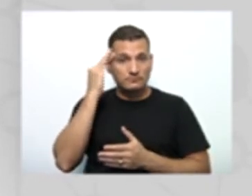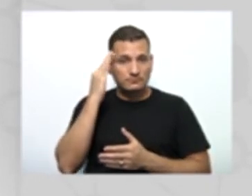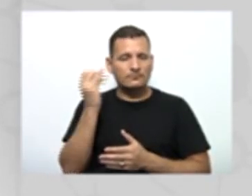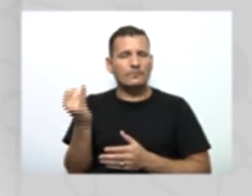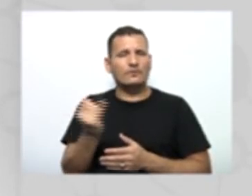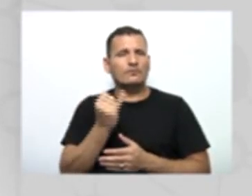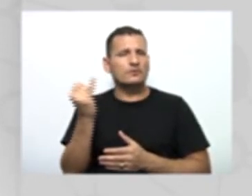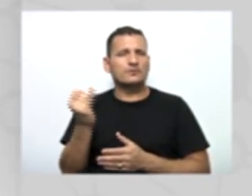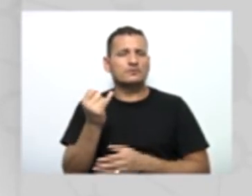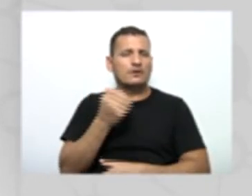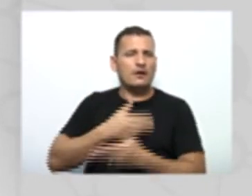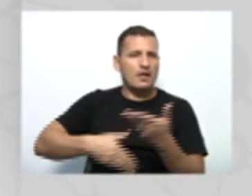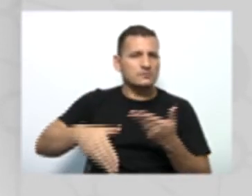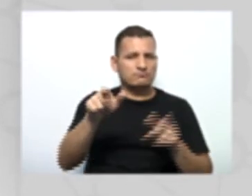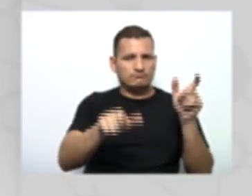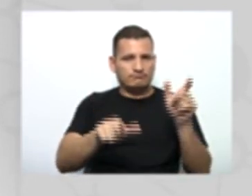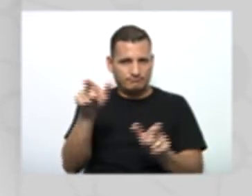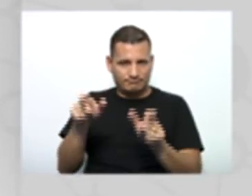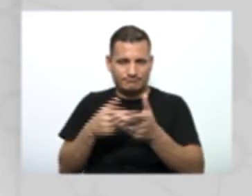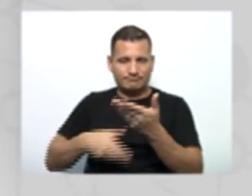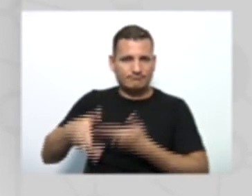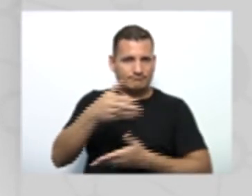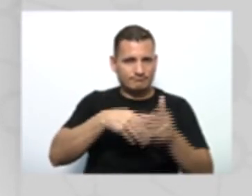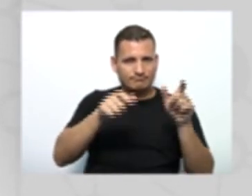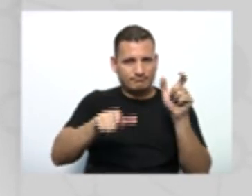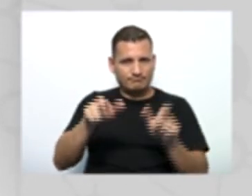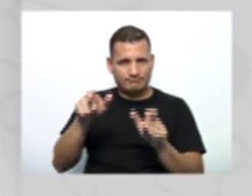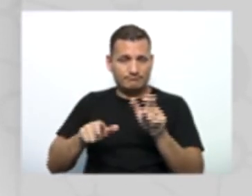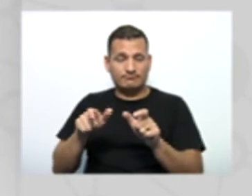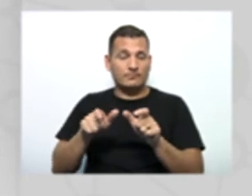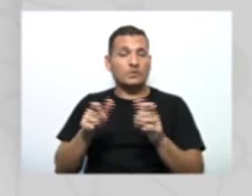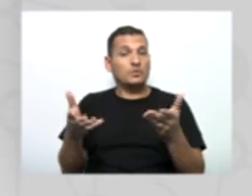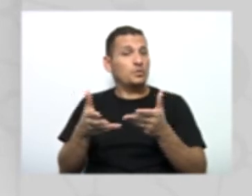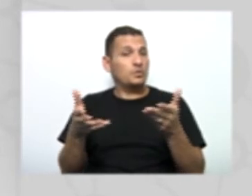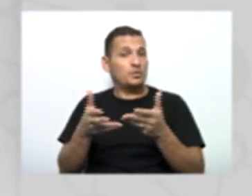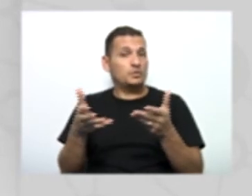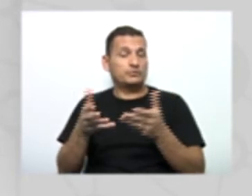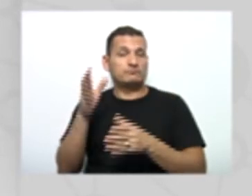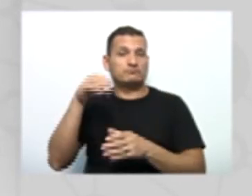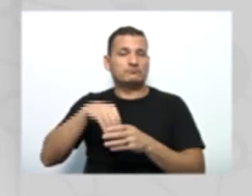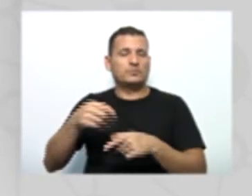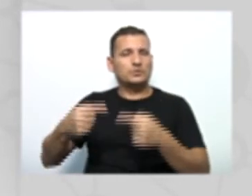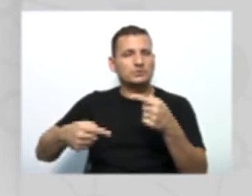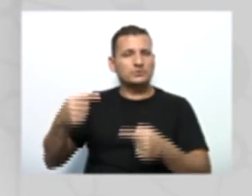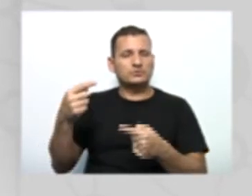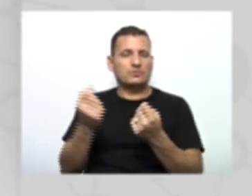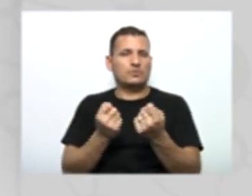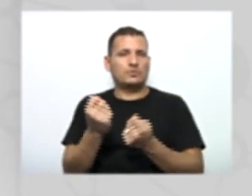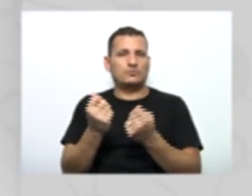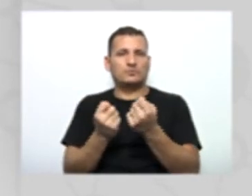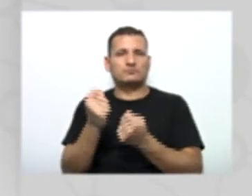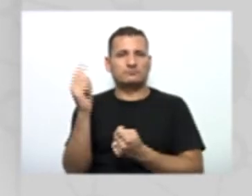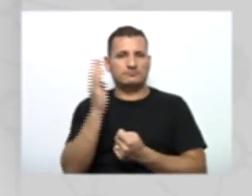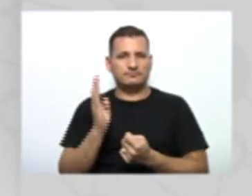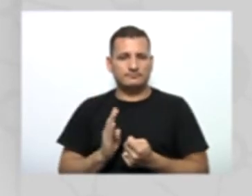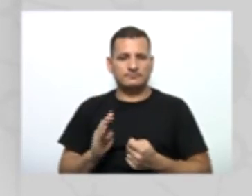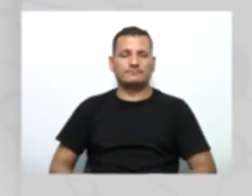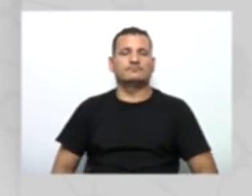relações étnico-raciais na atual conjuntura política e econômica do Brasil. Muito